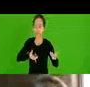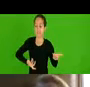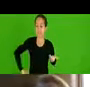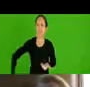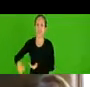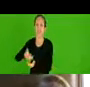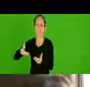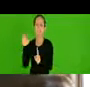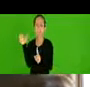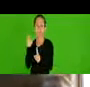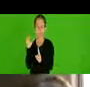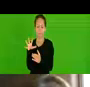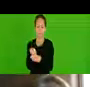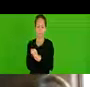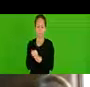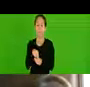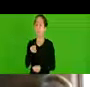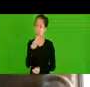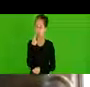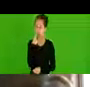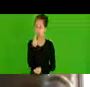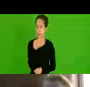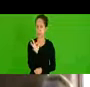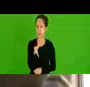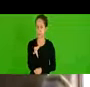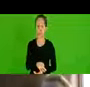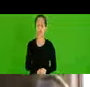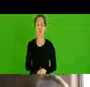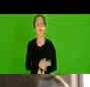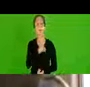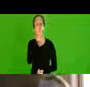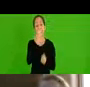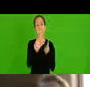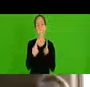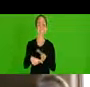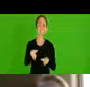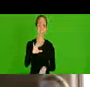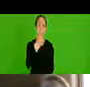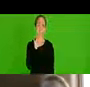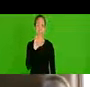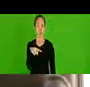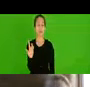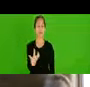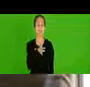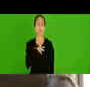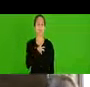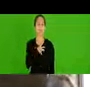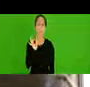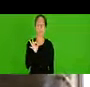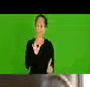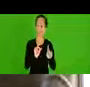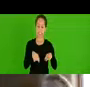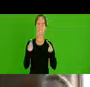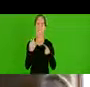recíprocas. Isso é muito interessante, e eu acho que é um desafio enorme, claro, que quando eu